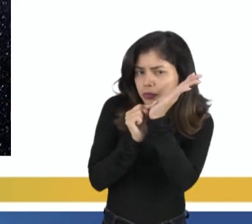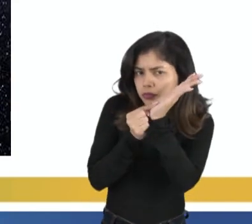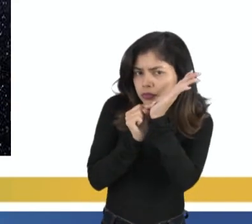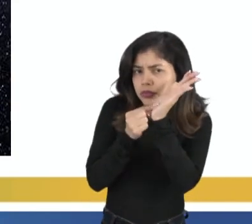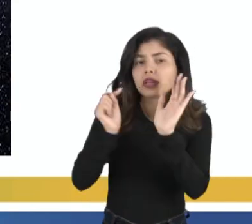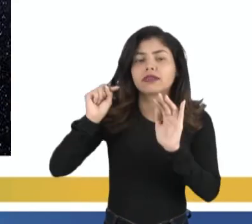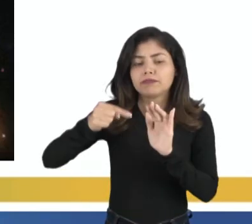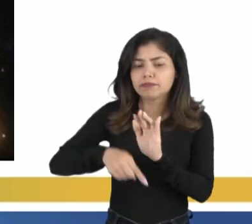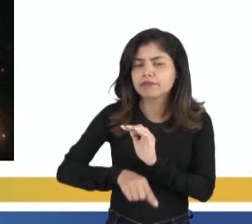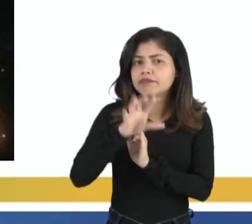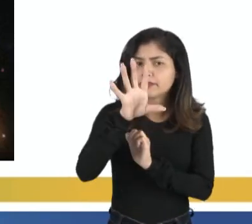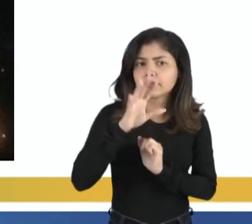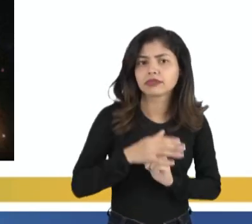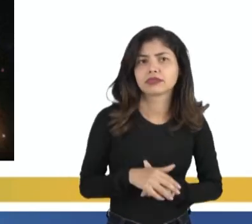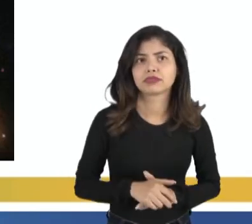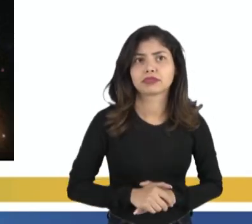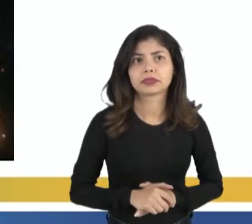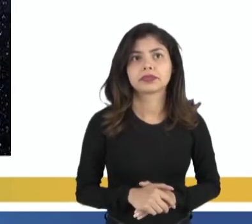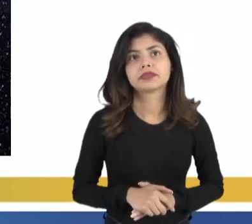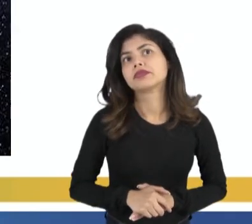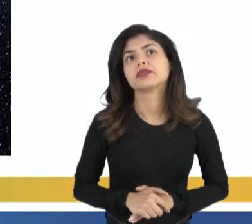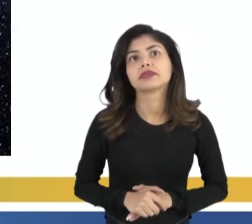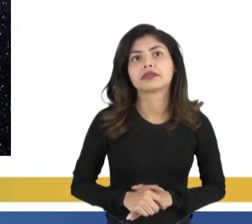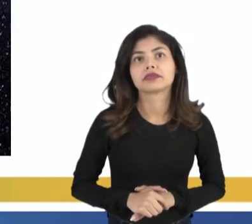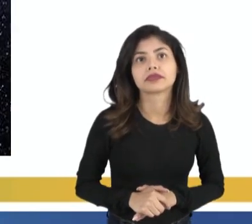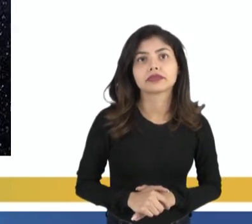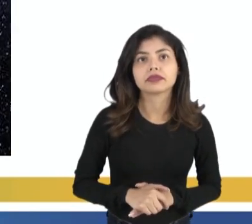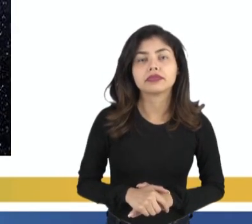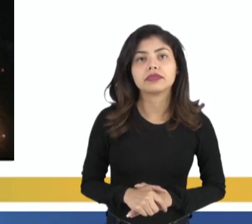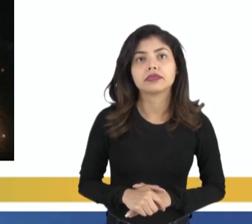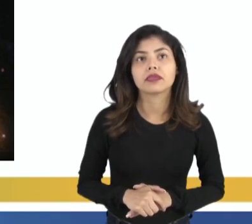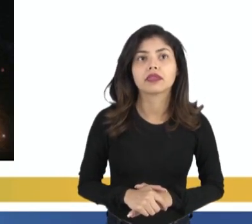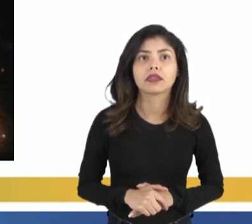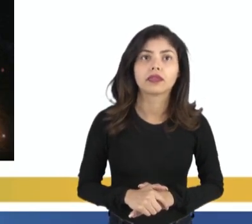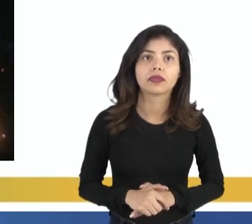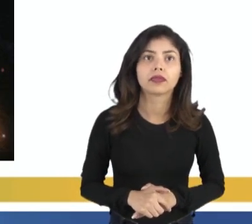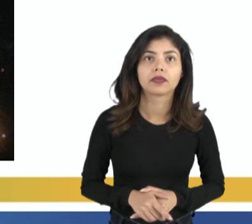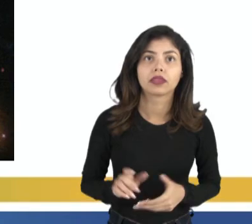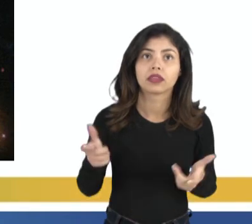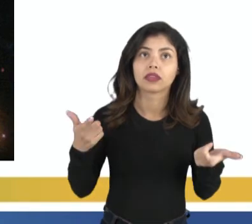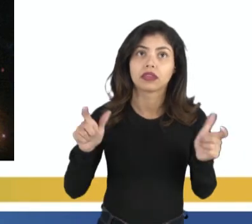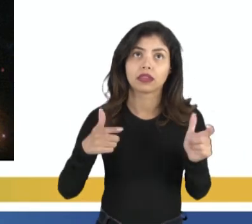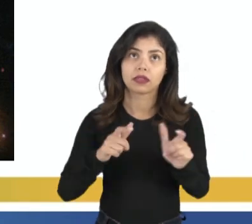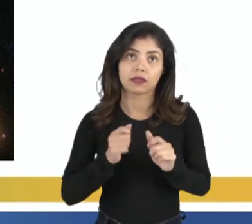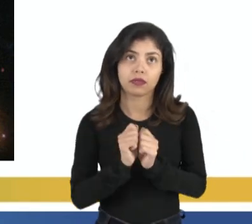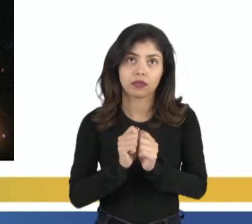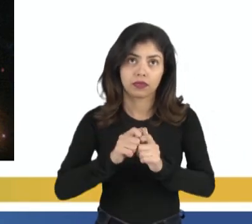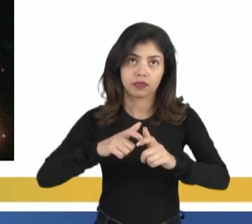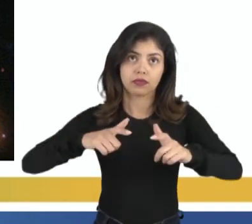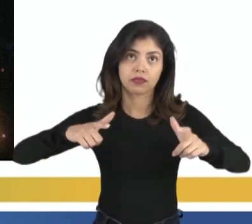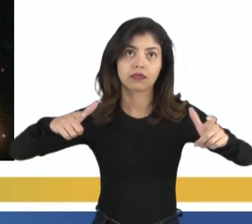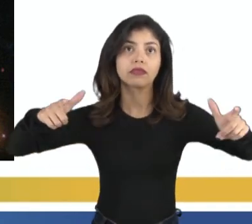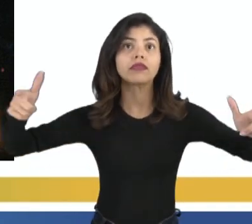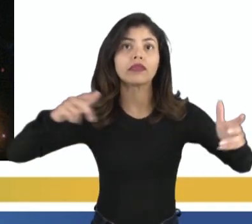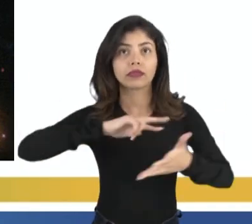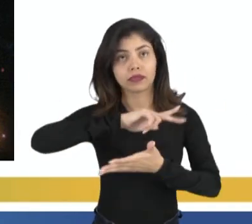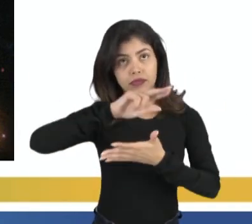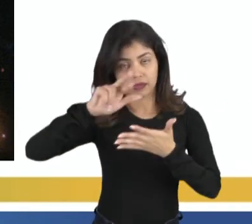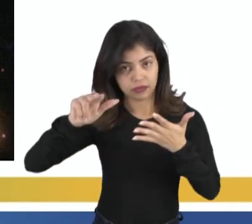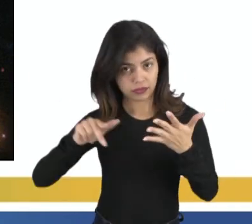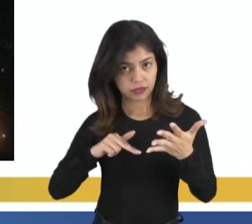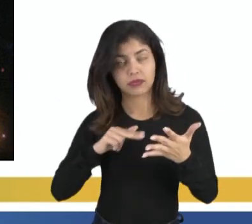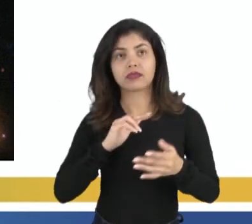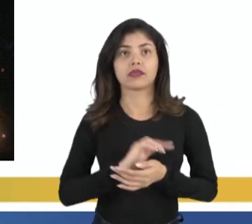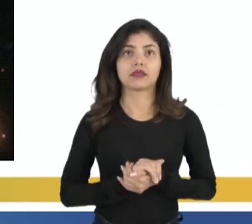pontinho dentro daquilo ali esse pontinho já fica um pouco menor quando eu hispano aqui para ver várias